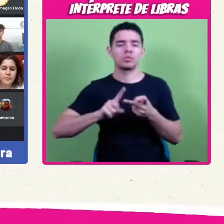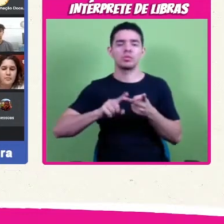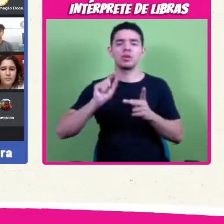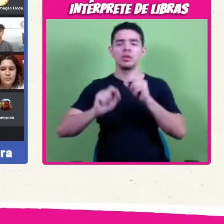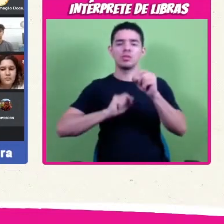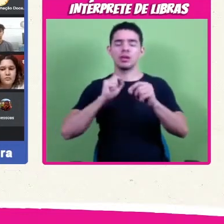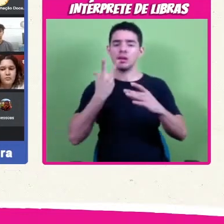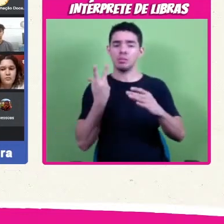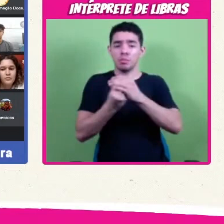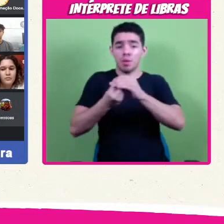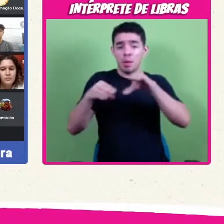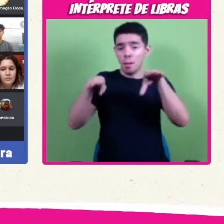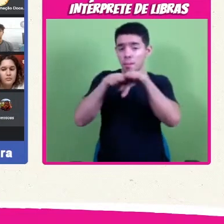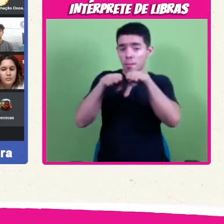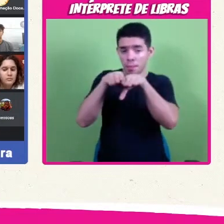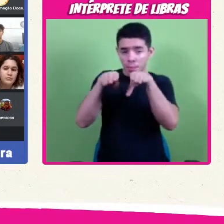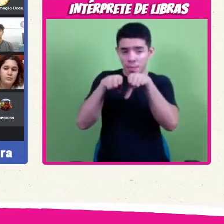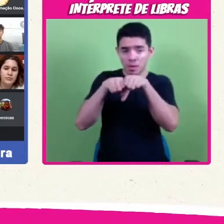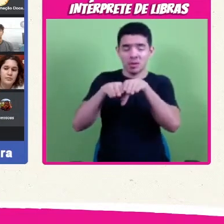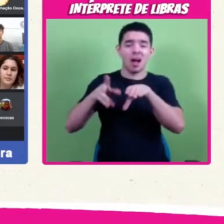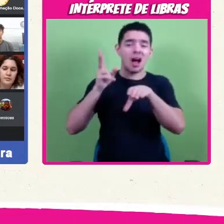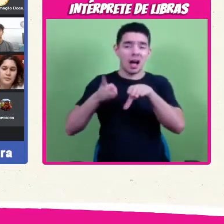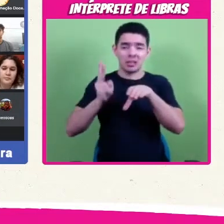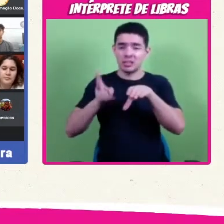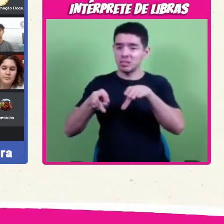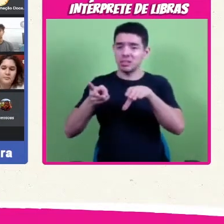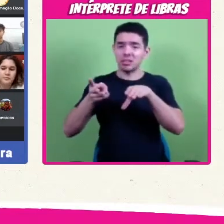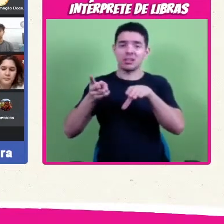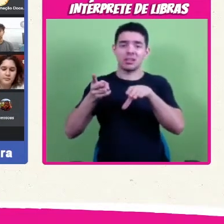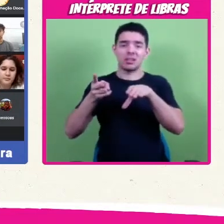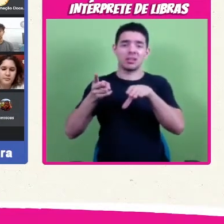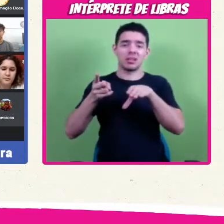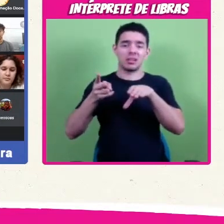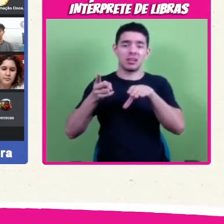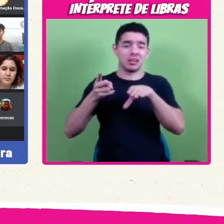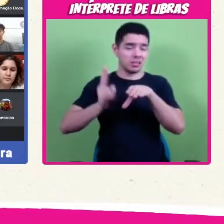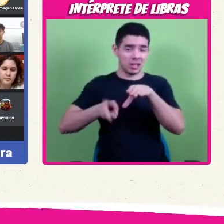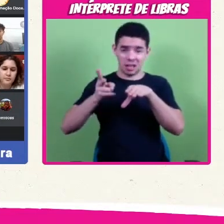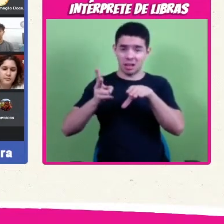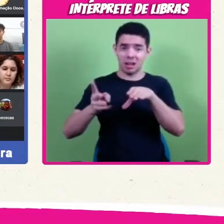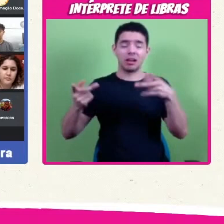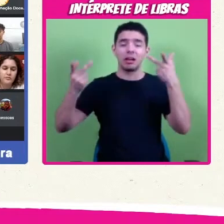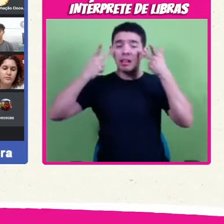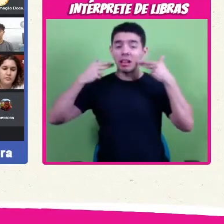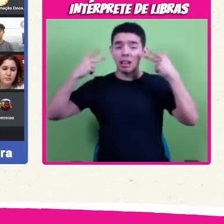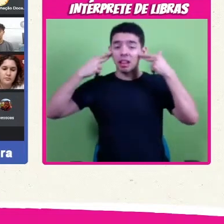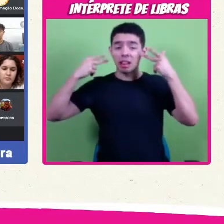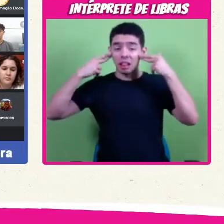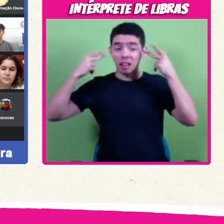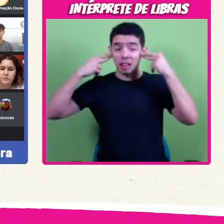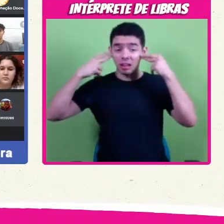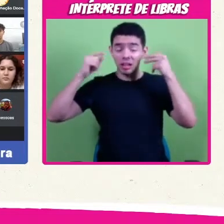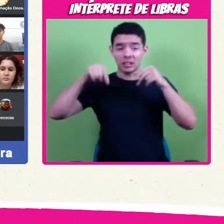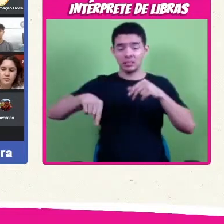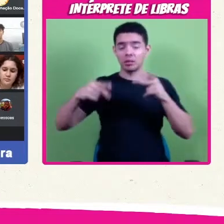padrão que muitas vezes se repete, de tão se repetir, as pessoas normalizam, essa normatividade